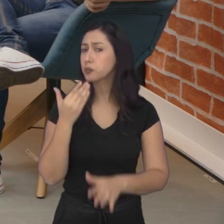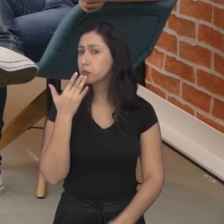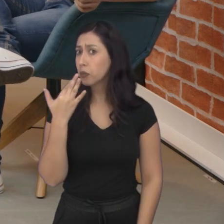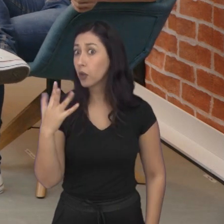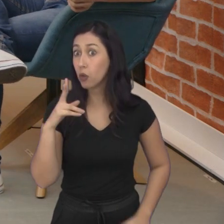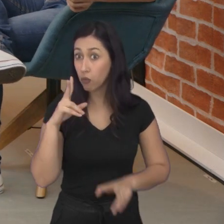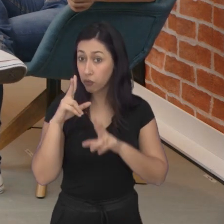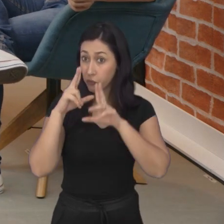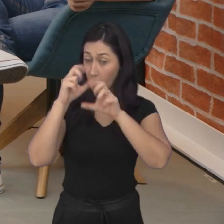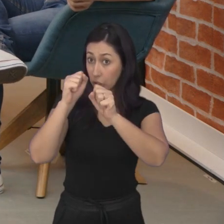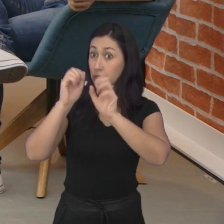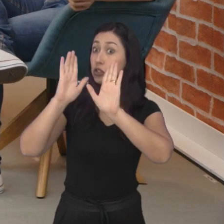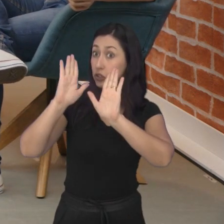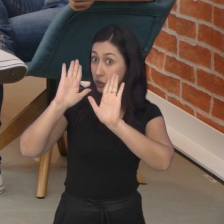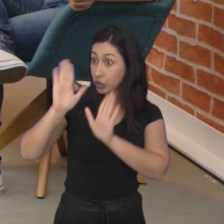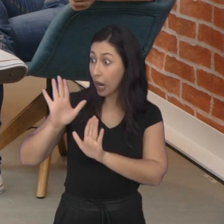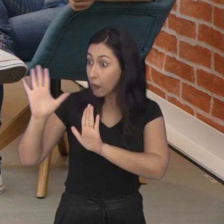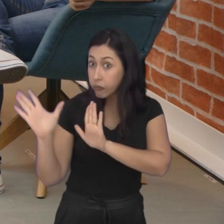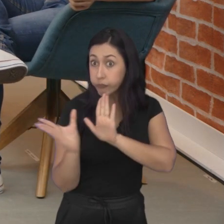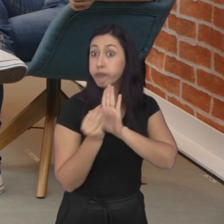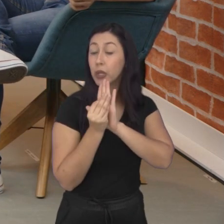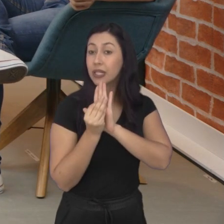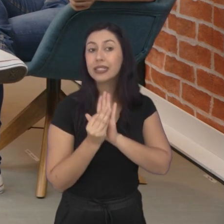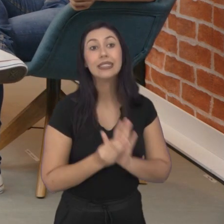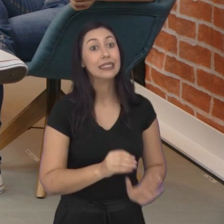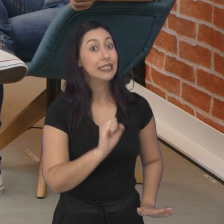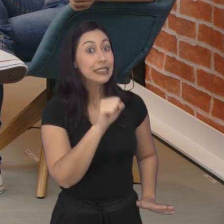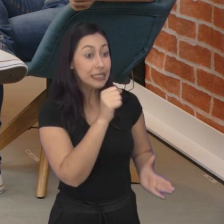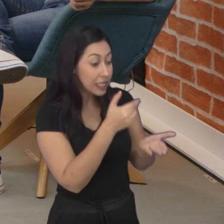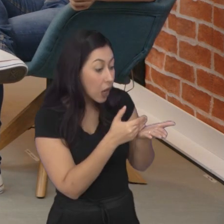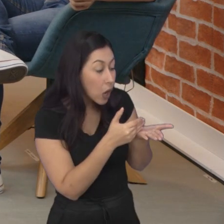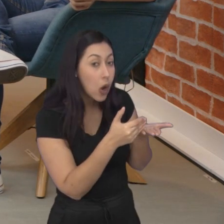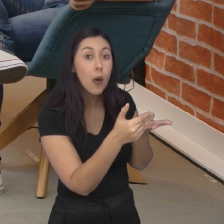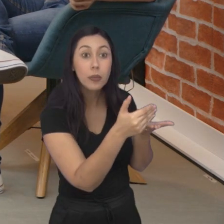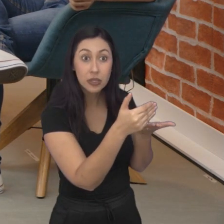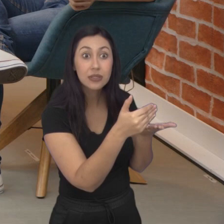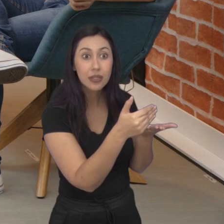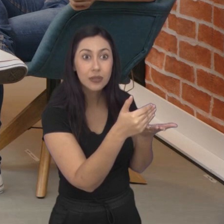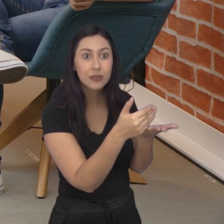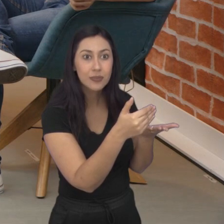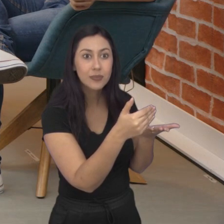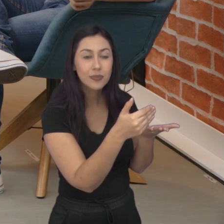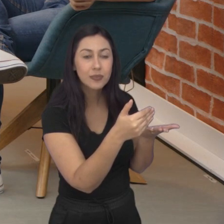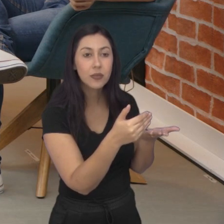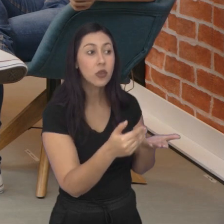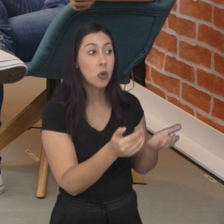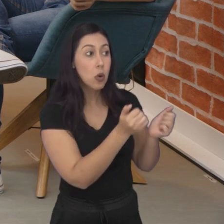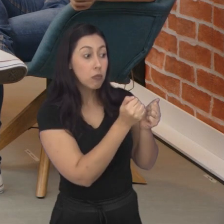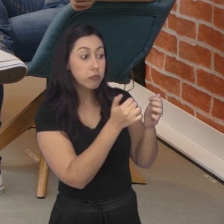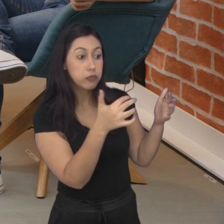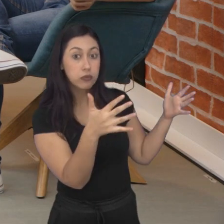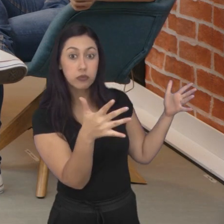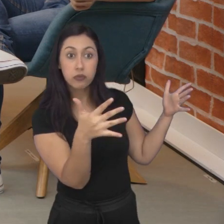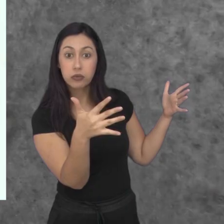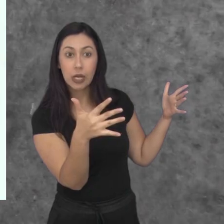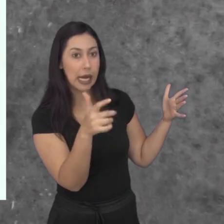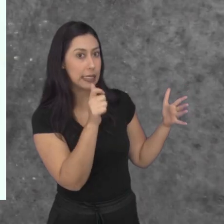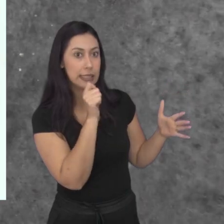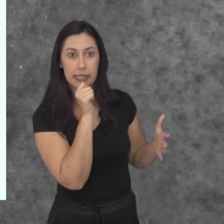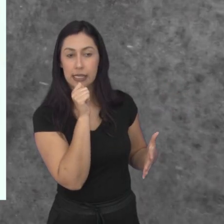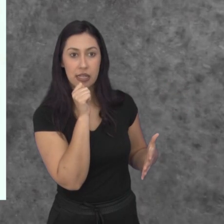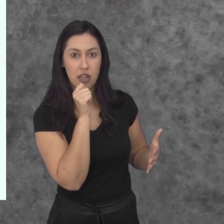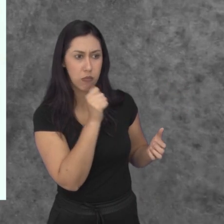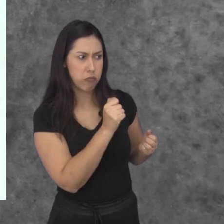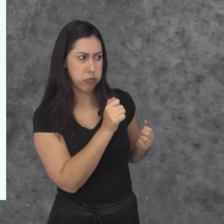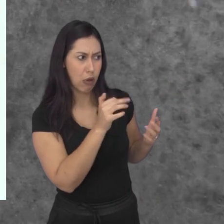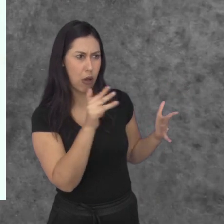a questão do neon já estava ali presente, né? Já era uma coisa tava que você surgindo já, tava surgindo. O neon não tinha exatamente o